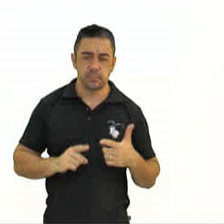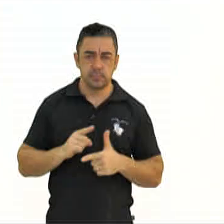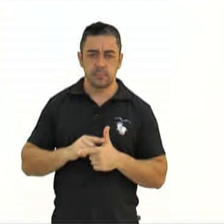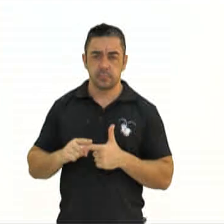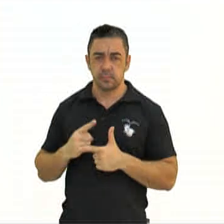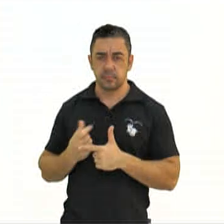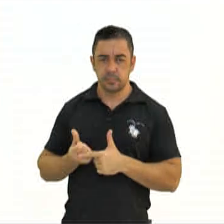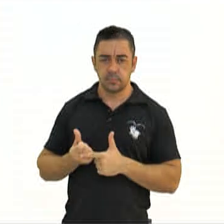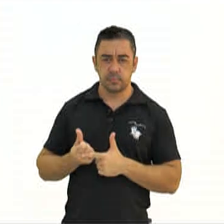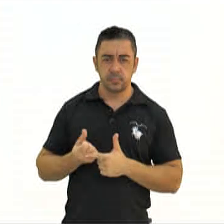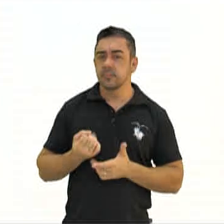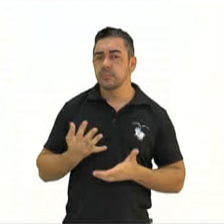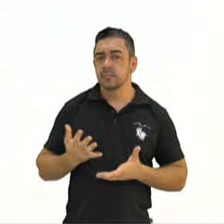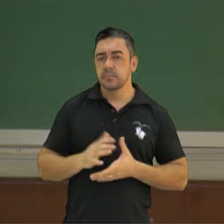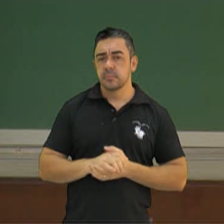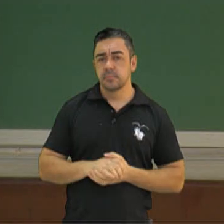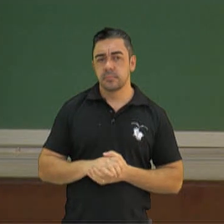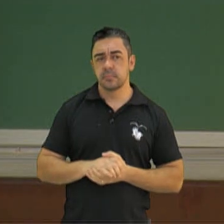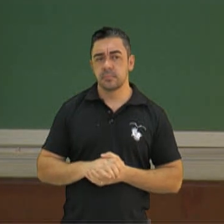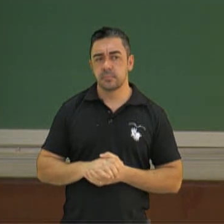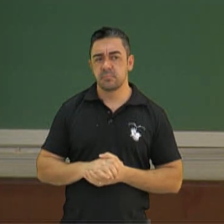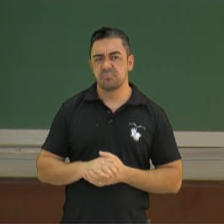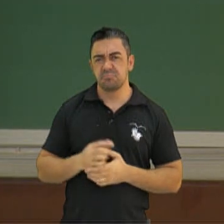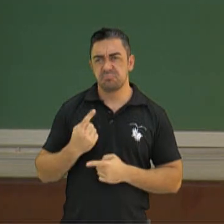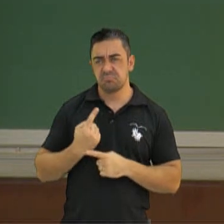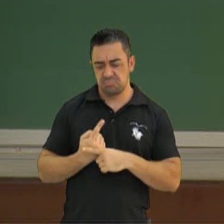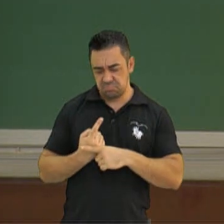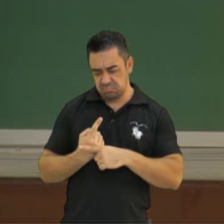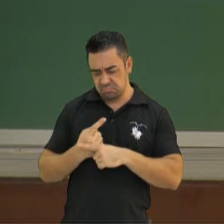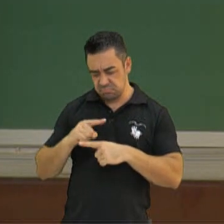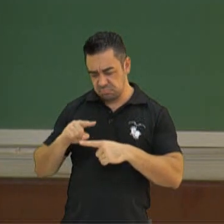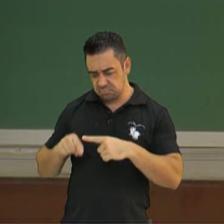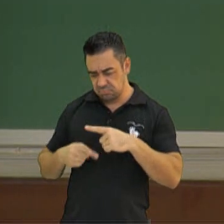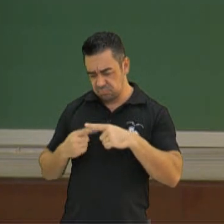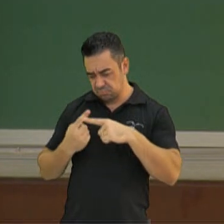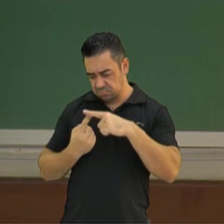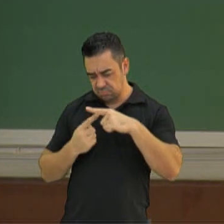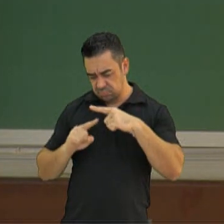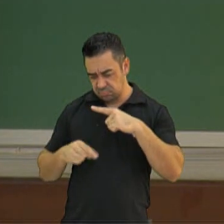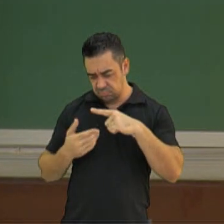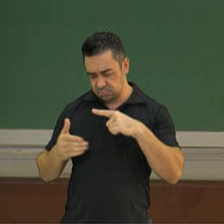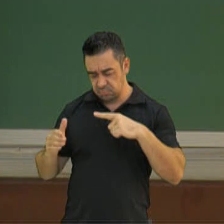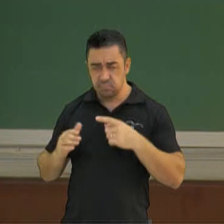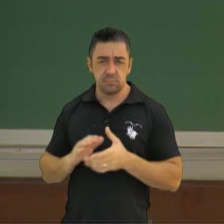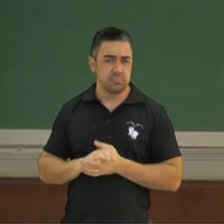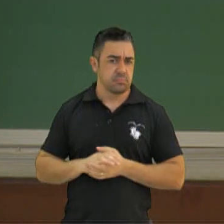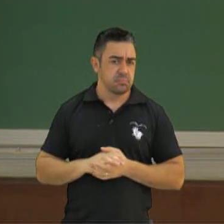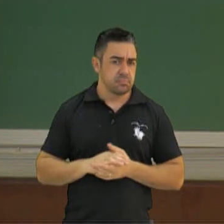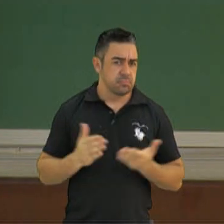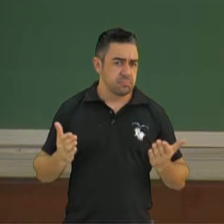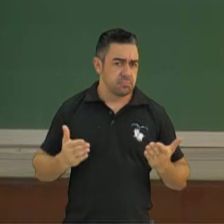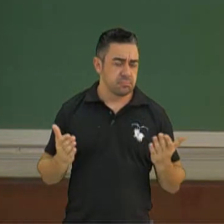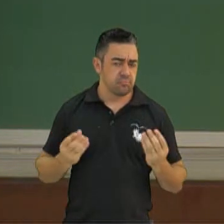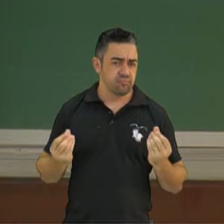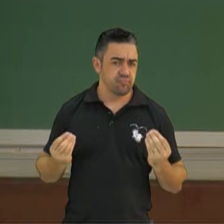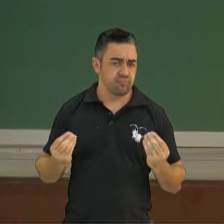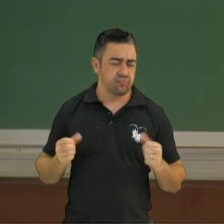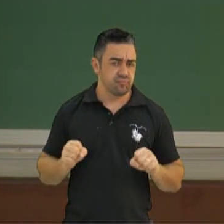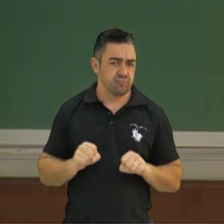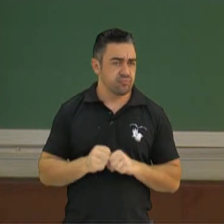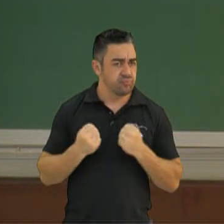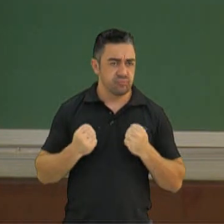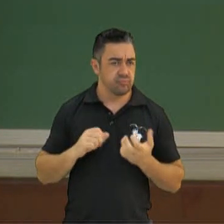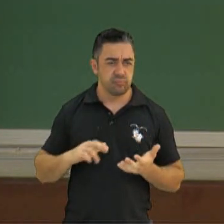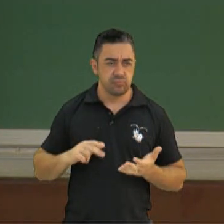quanto? Dá 1, alguma coisa, né? E agora? É um número quebrado, não é um